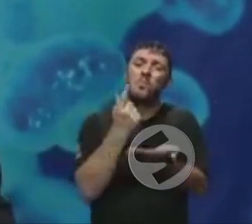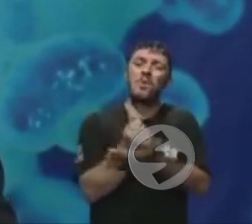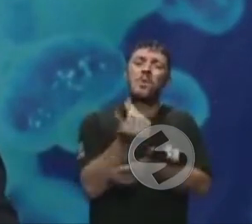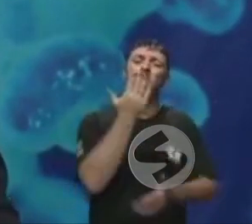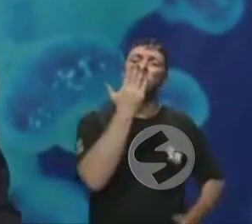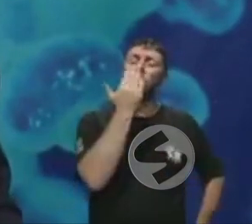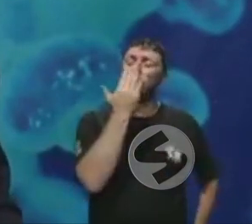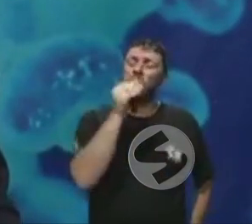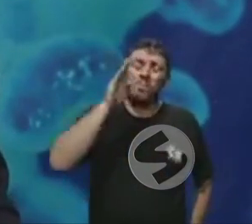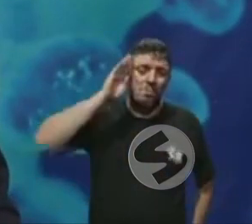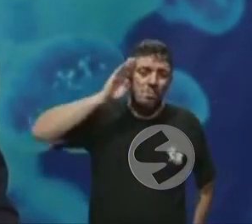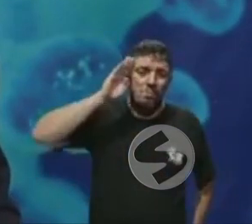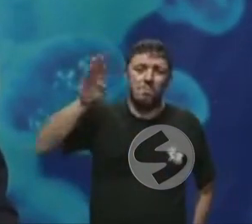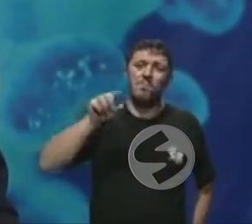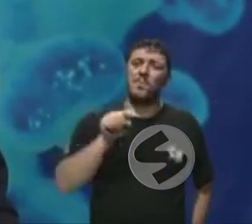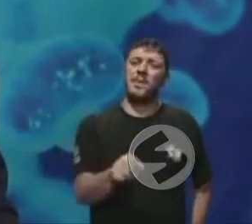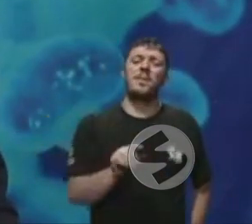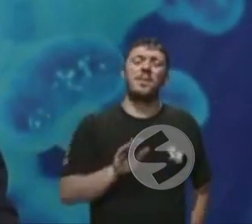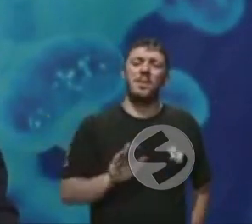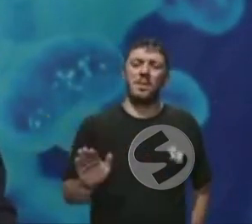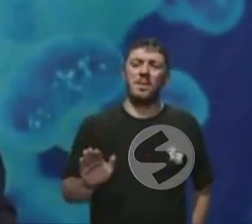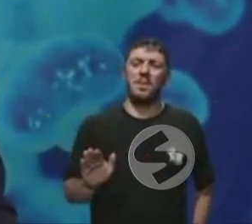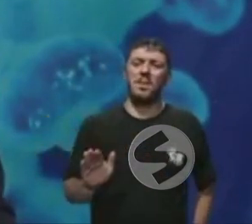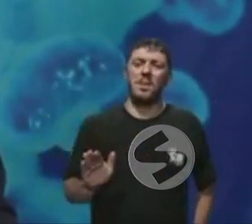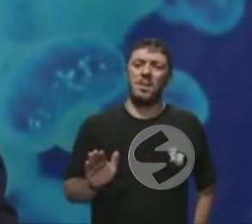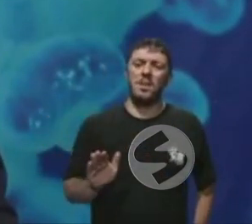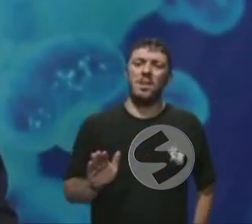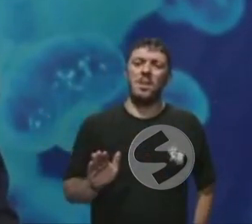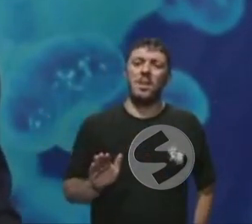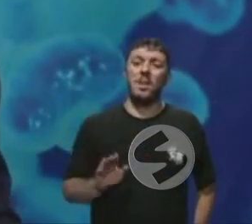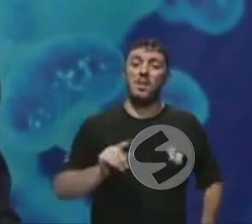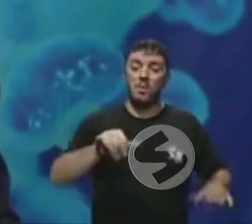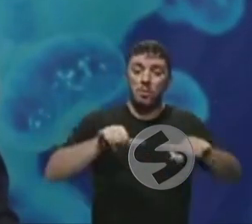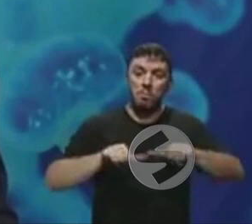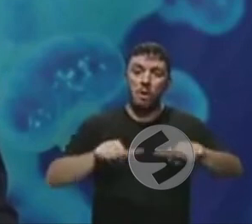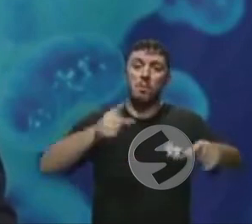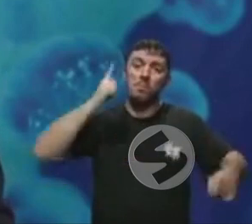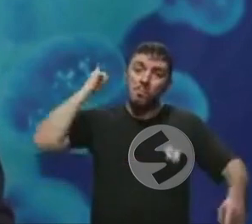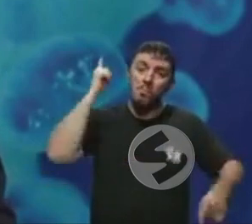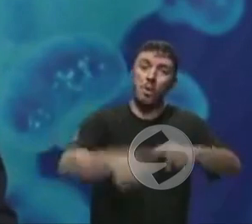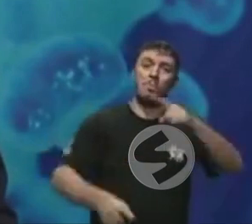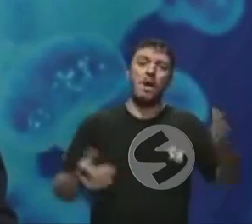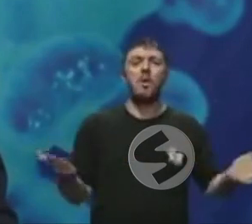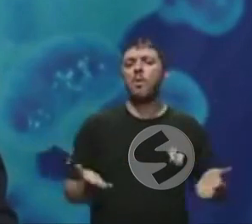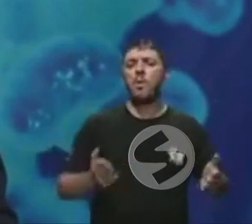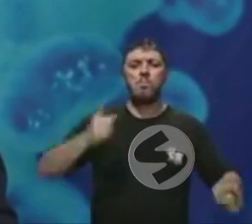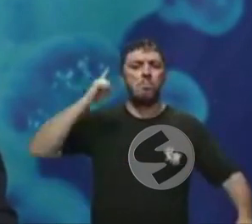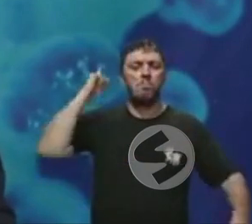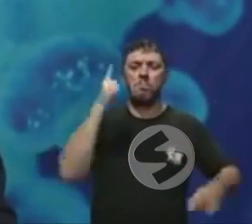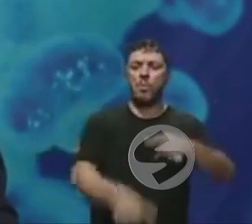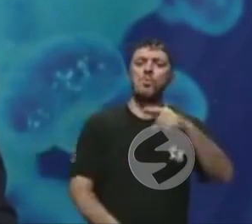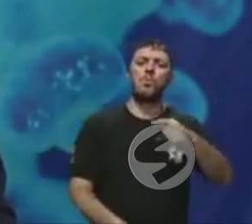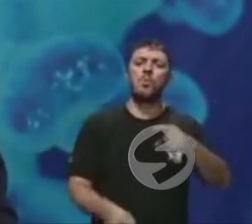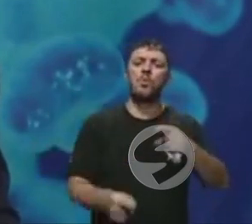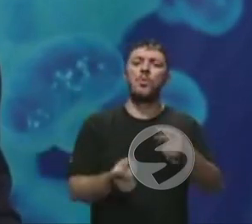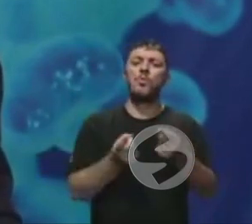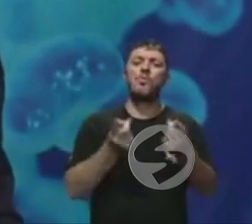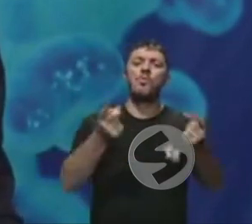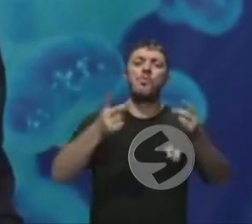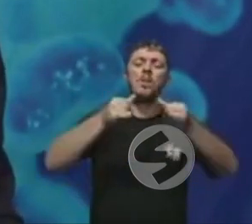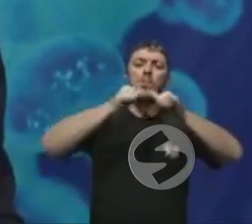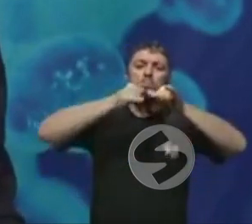essencial. Supermercado, portanto, proibição de venda de produtos não essenciais e redução